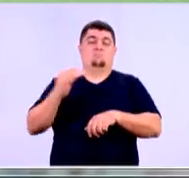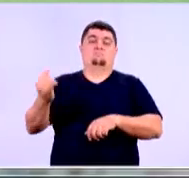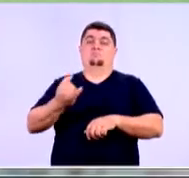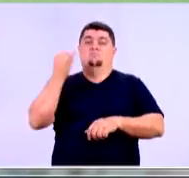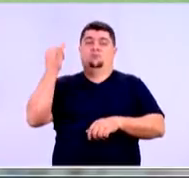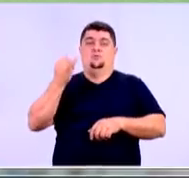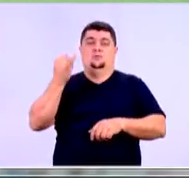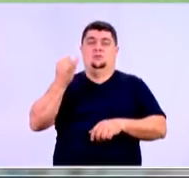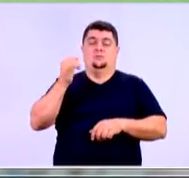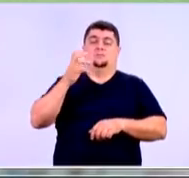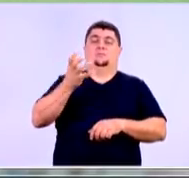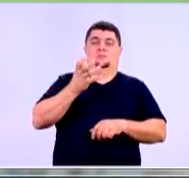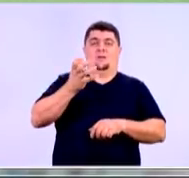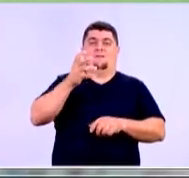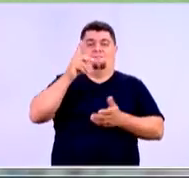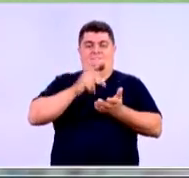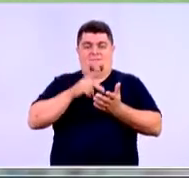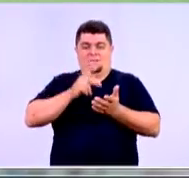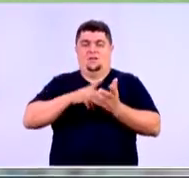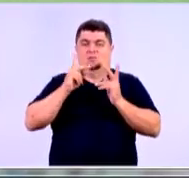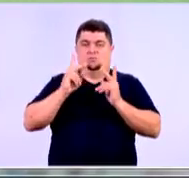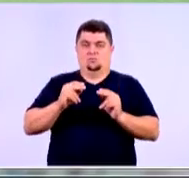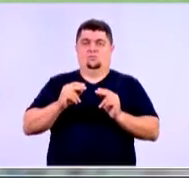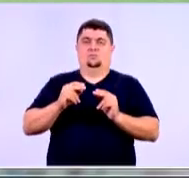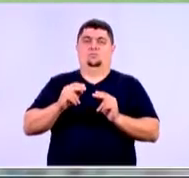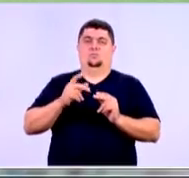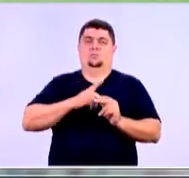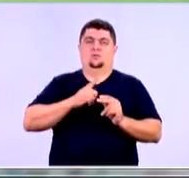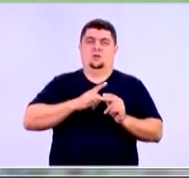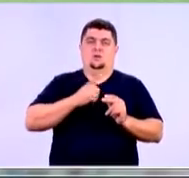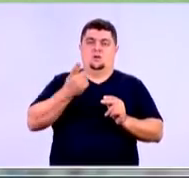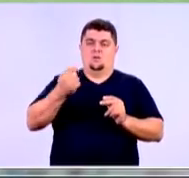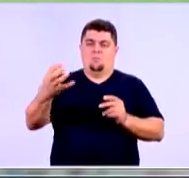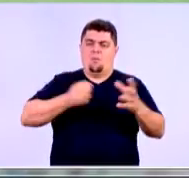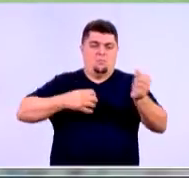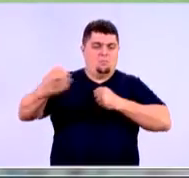que a gente espera. Que a gente tenha mais entradas no caixa, mais